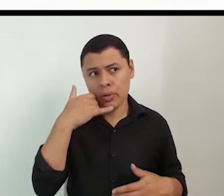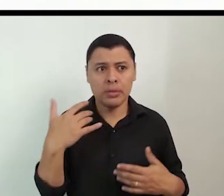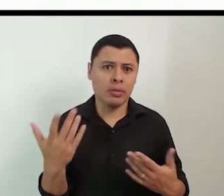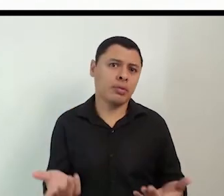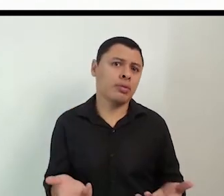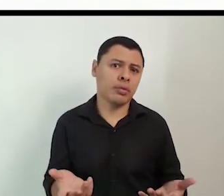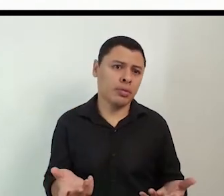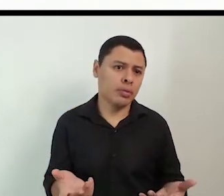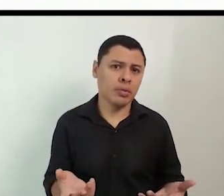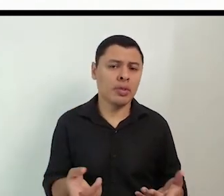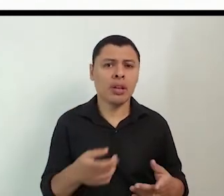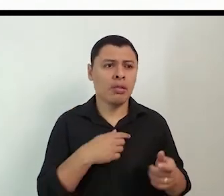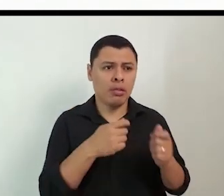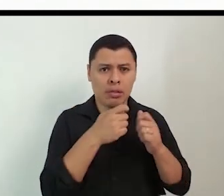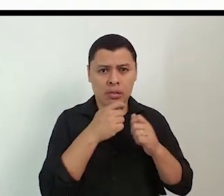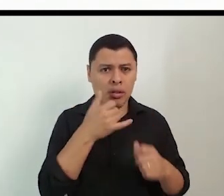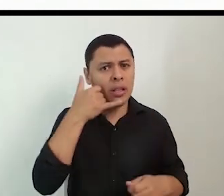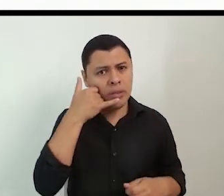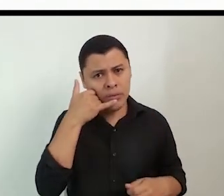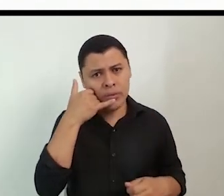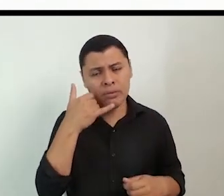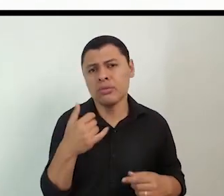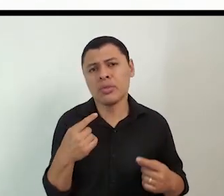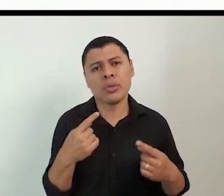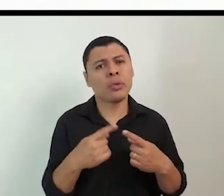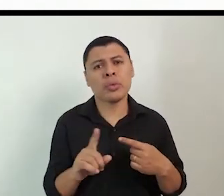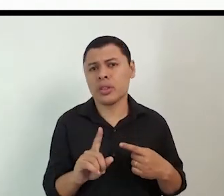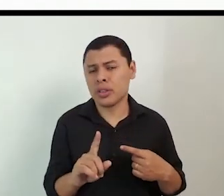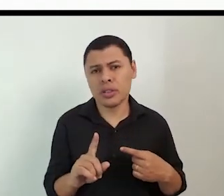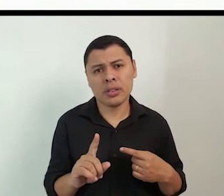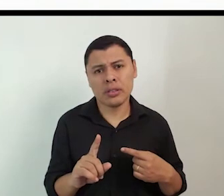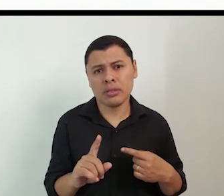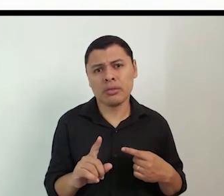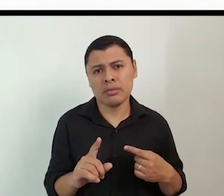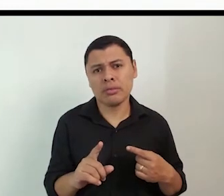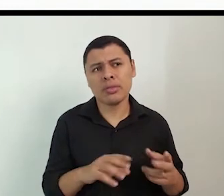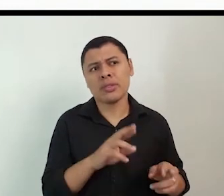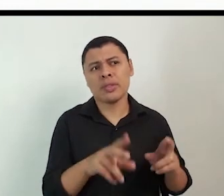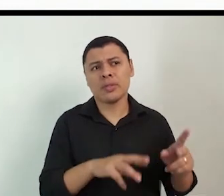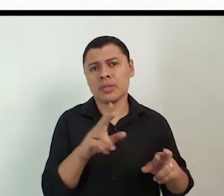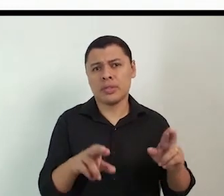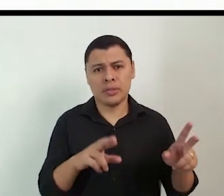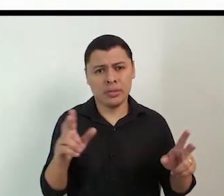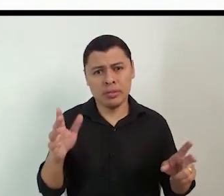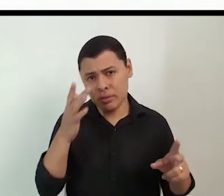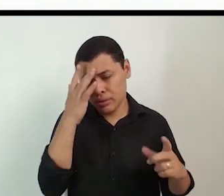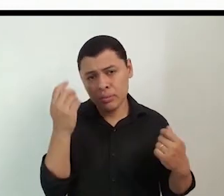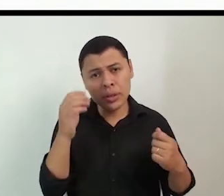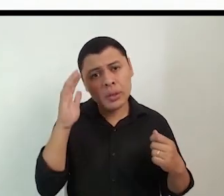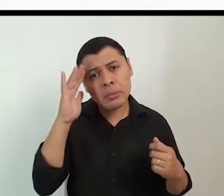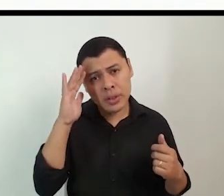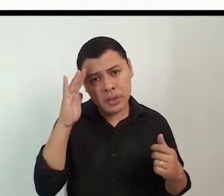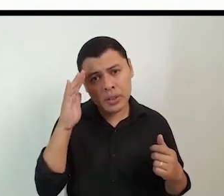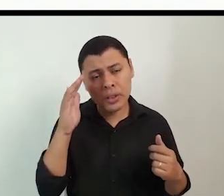fazer uma entrevista via telefone, né? Então, isso são vários aspectos que a gente precisa pensar em ser